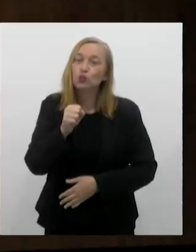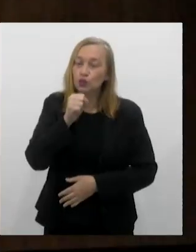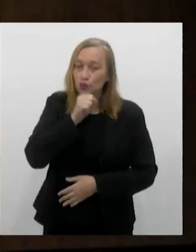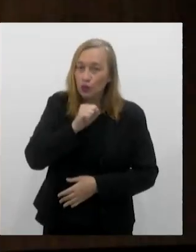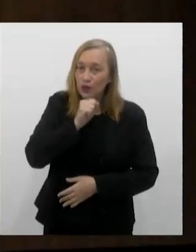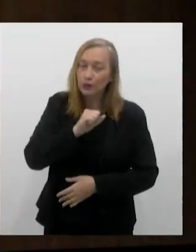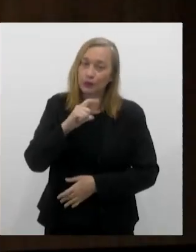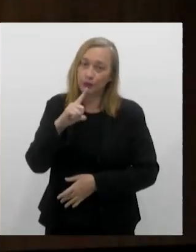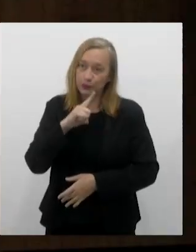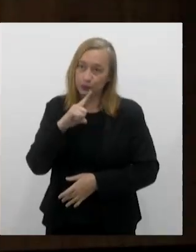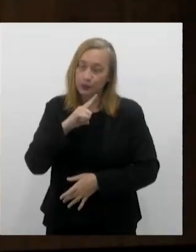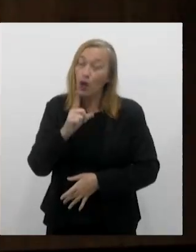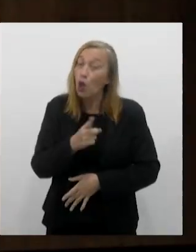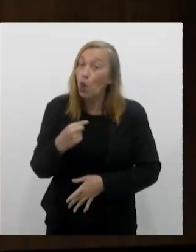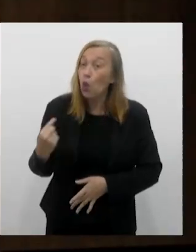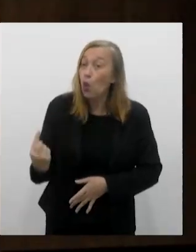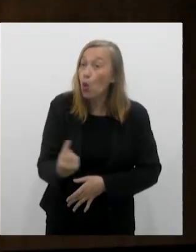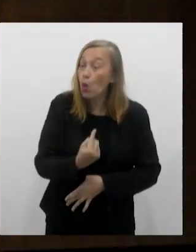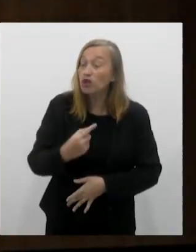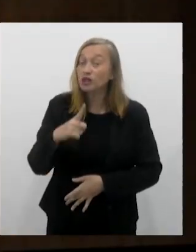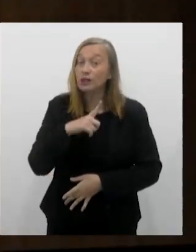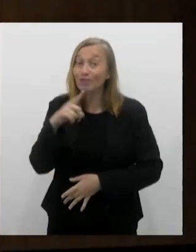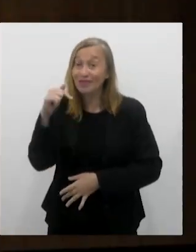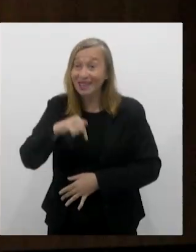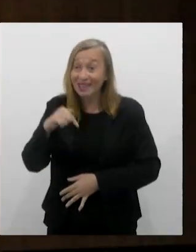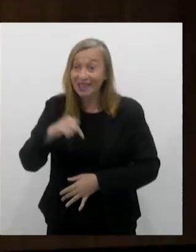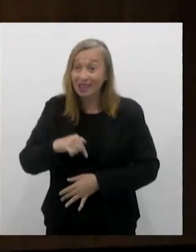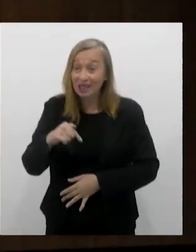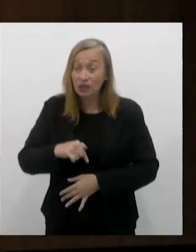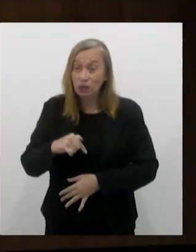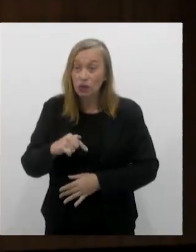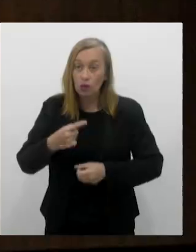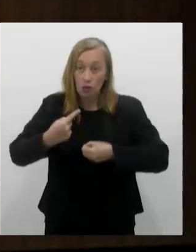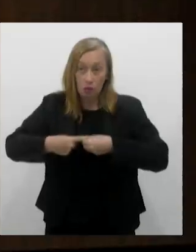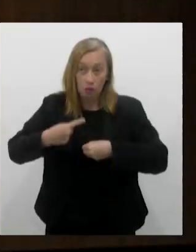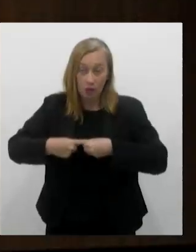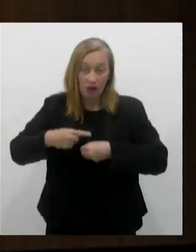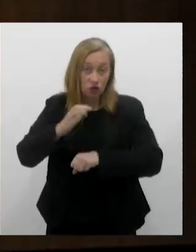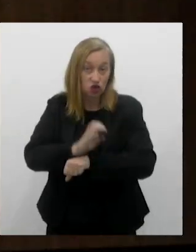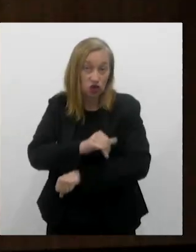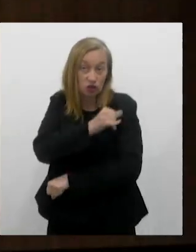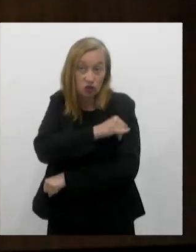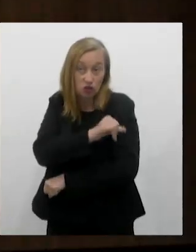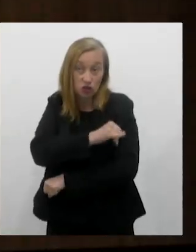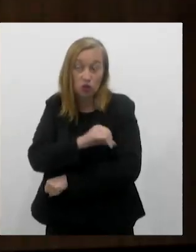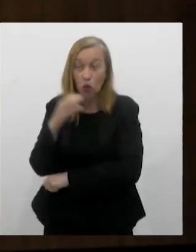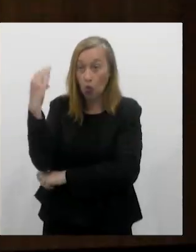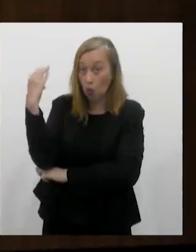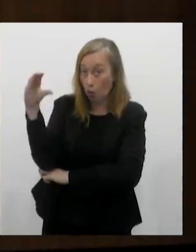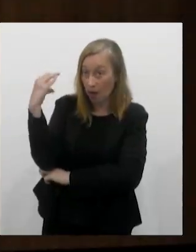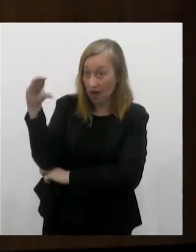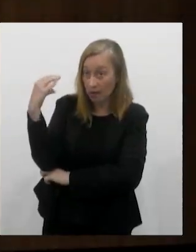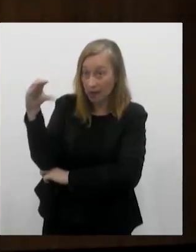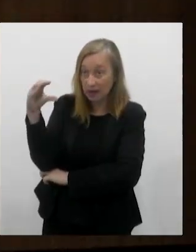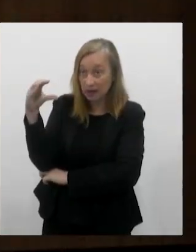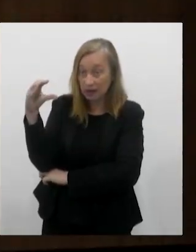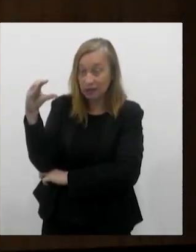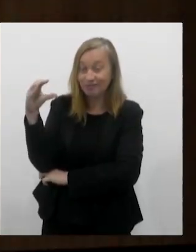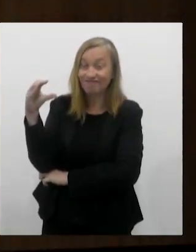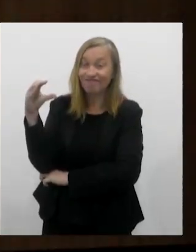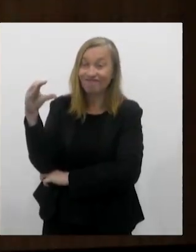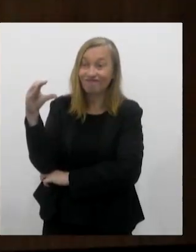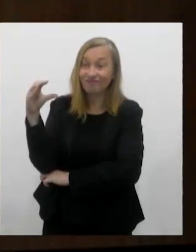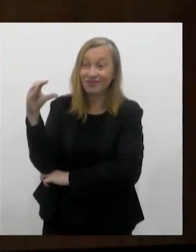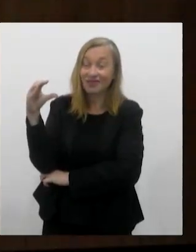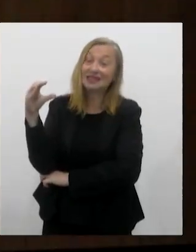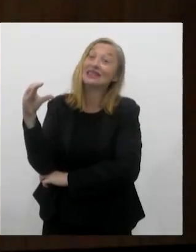presidente. Nós temos aqui um bairro no estado do Rio de Janeiro, que é Copacabana, que